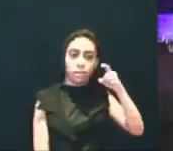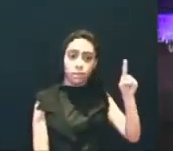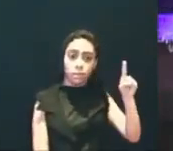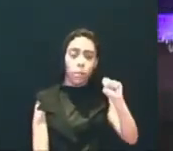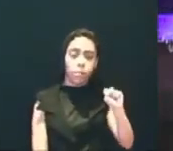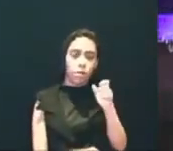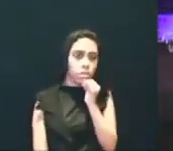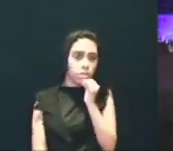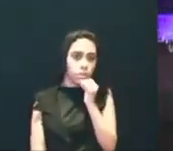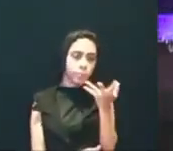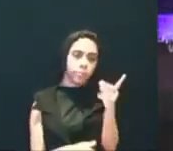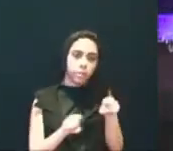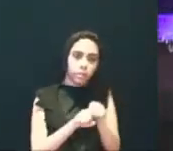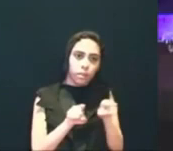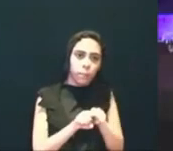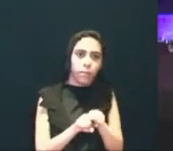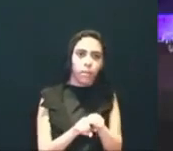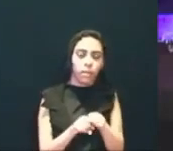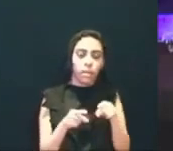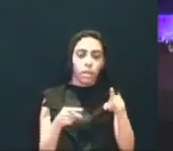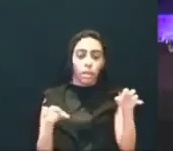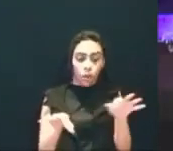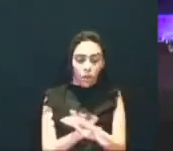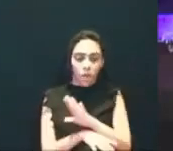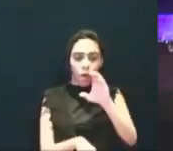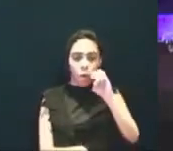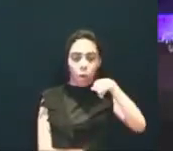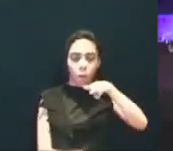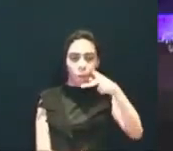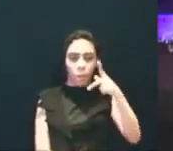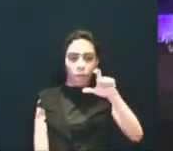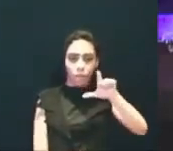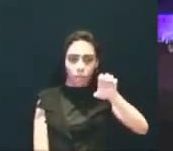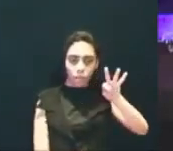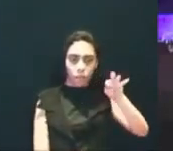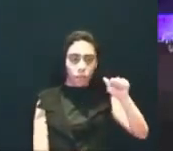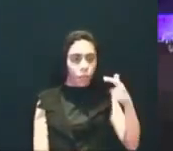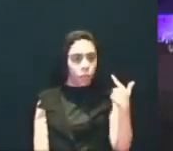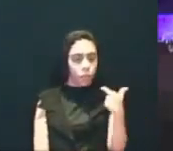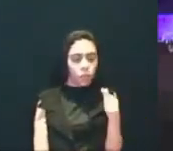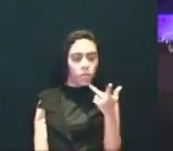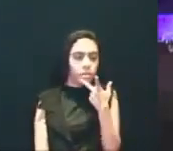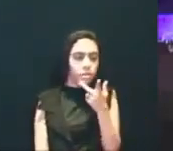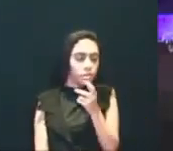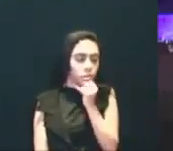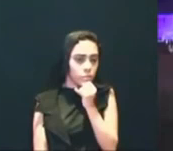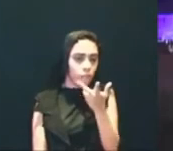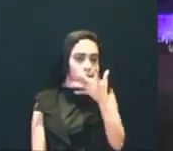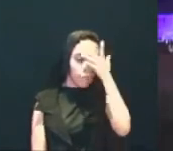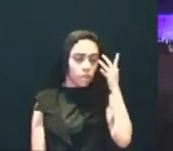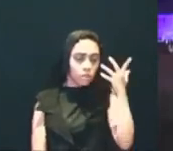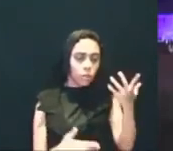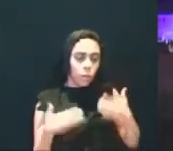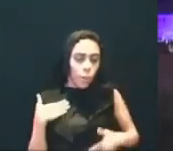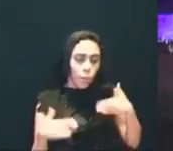ser conhecida como remissão completa, quando nós não temos nenhum sinal de